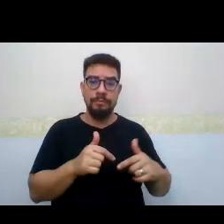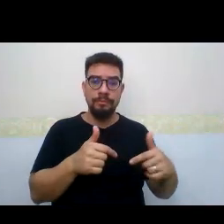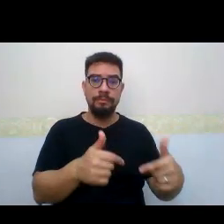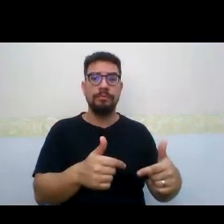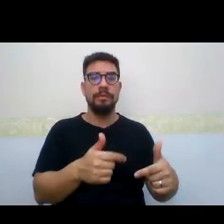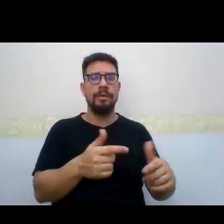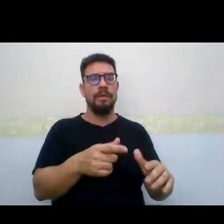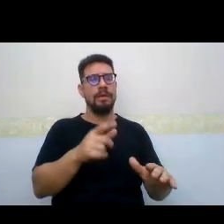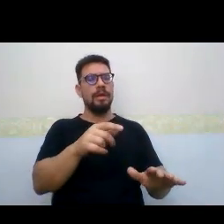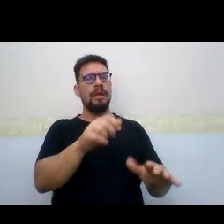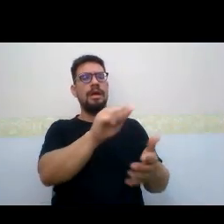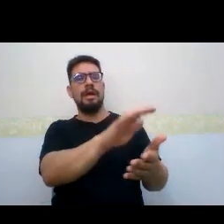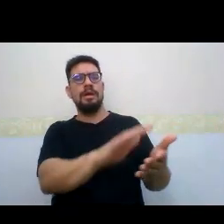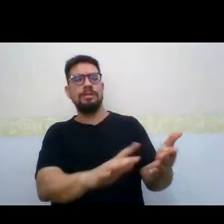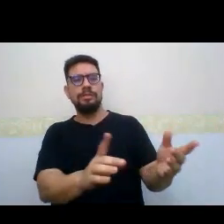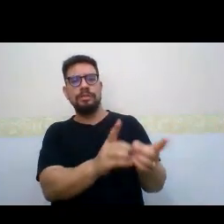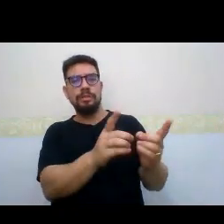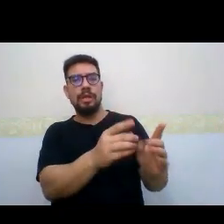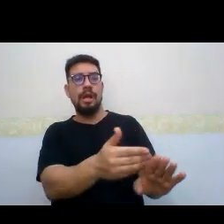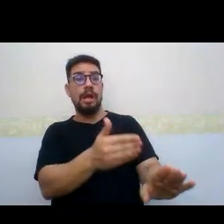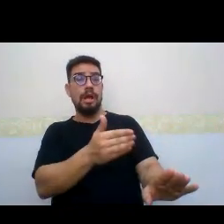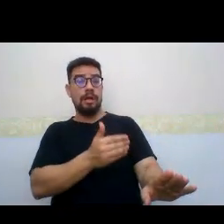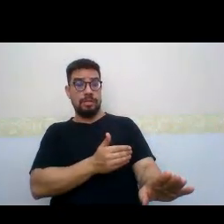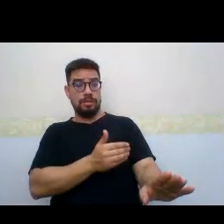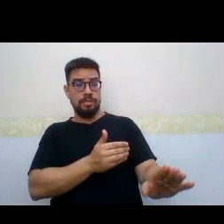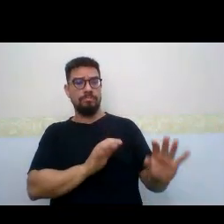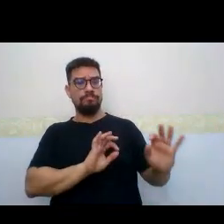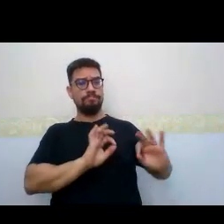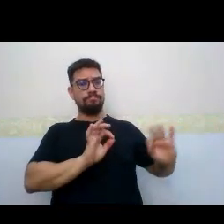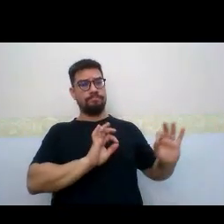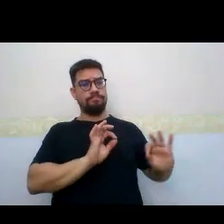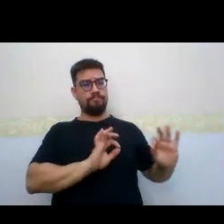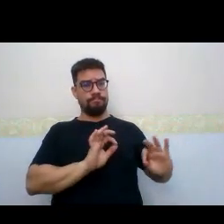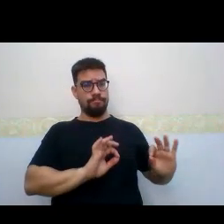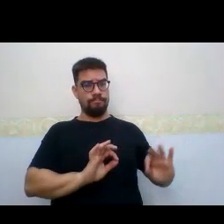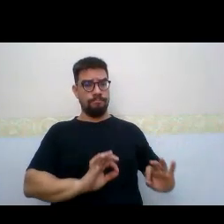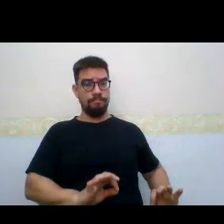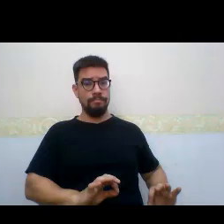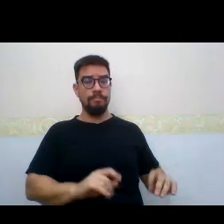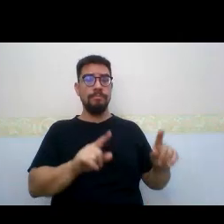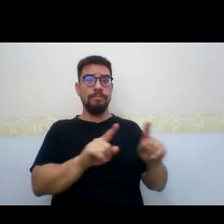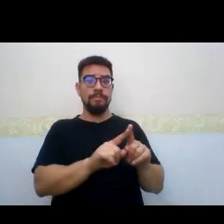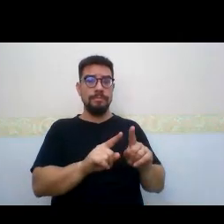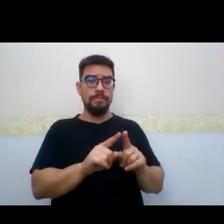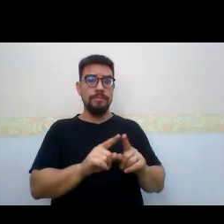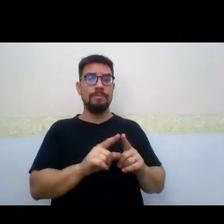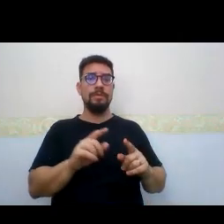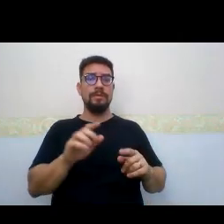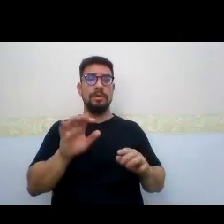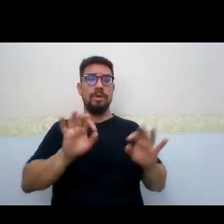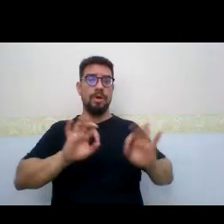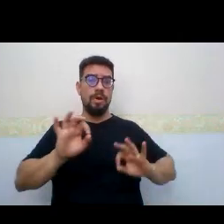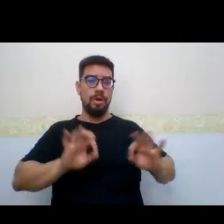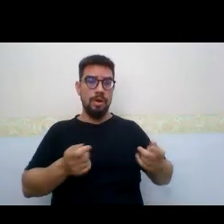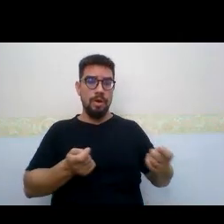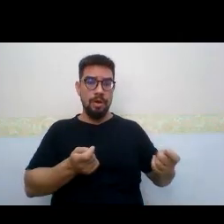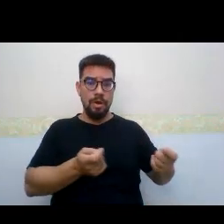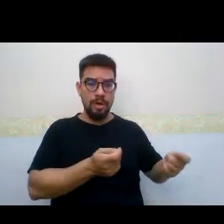das atividades didáticas, em termos de sua organização e coordenação, em fases